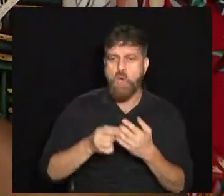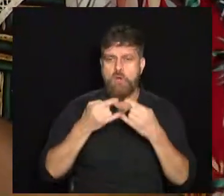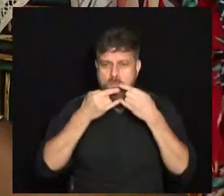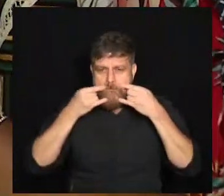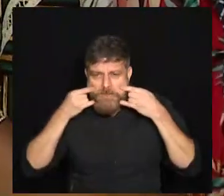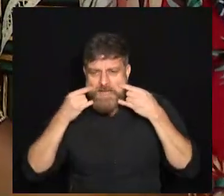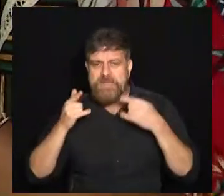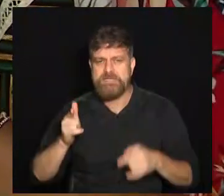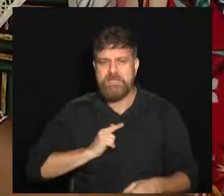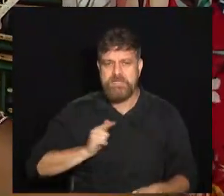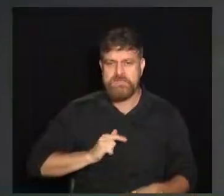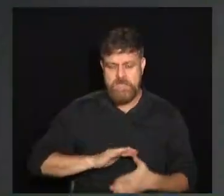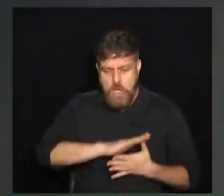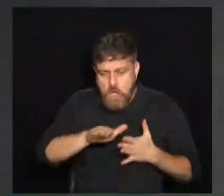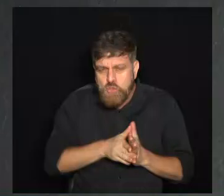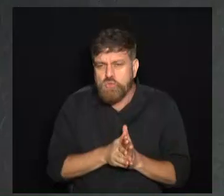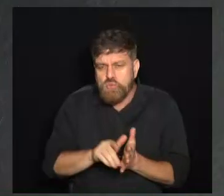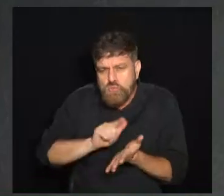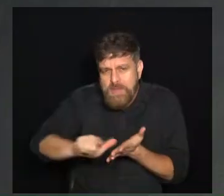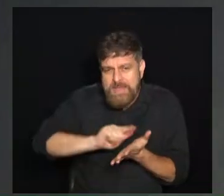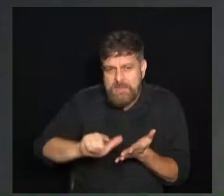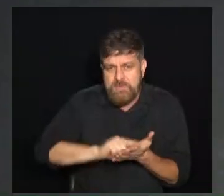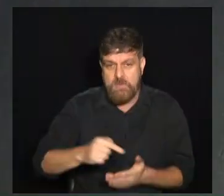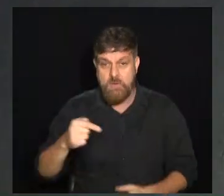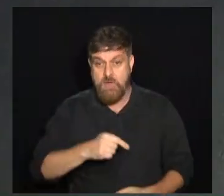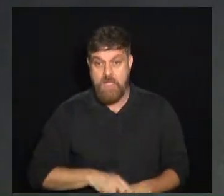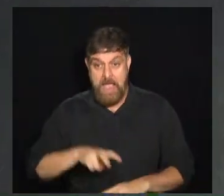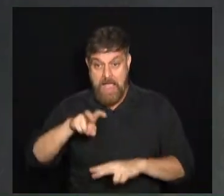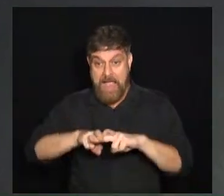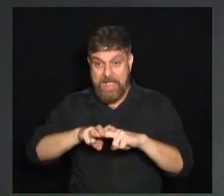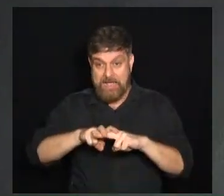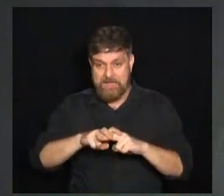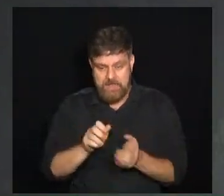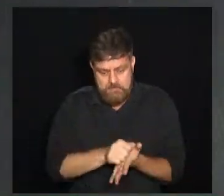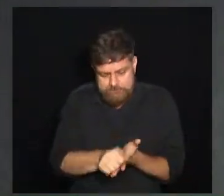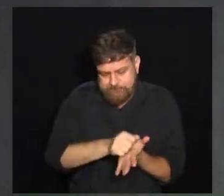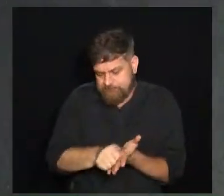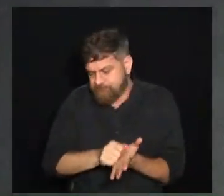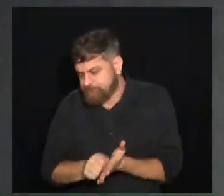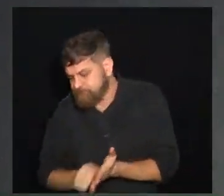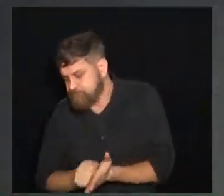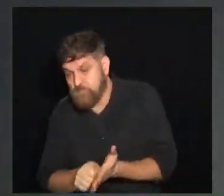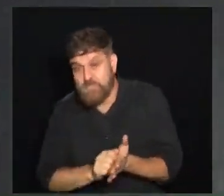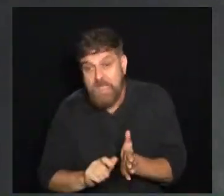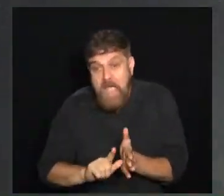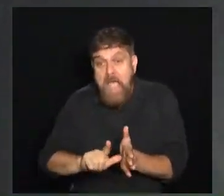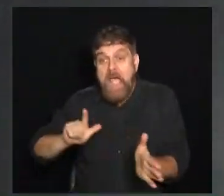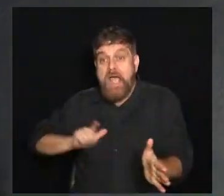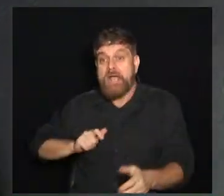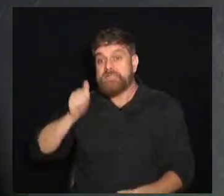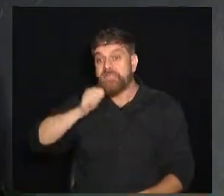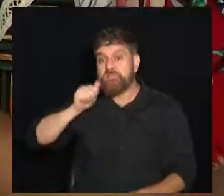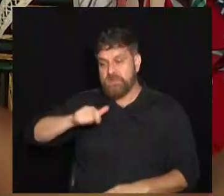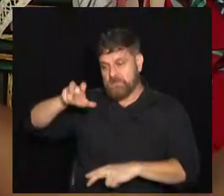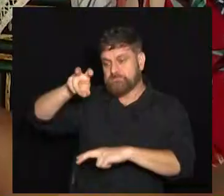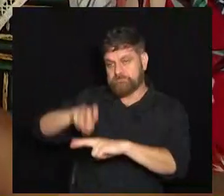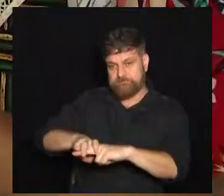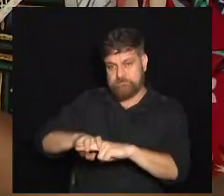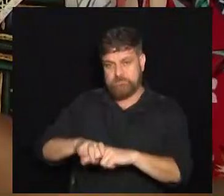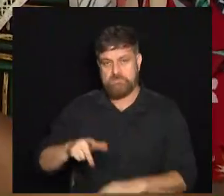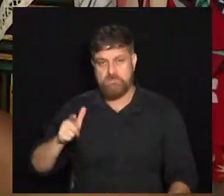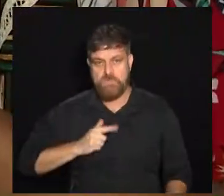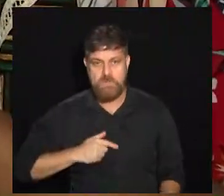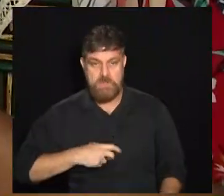máscara, é tudo higienizado. Até a cadeira tem prioridade por aqui antes da cliente ser atendida. Faço